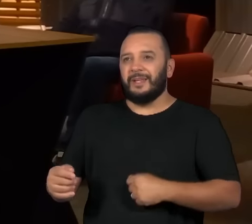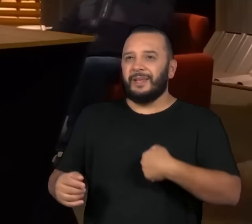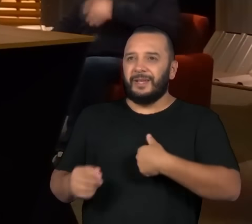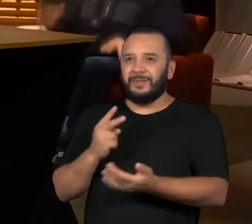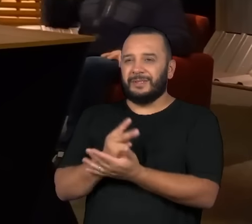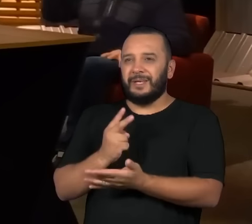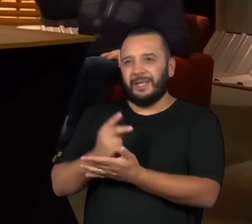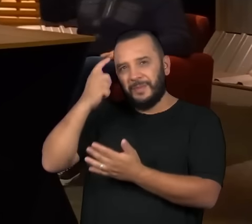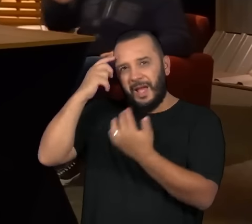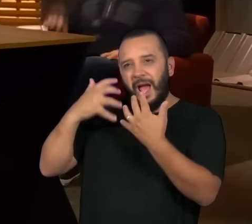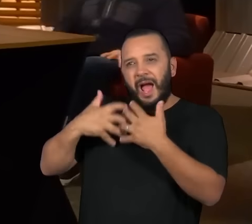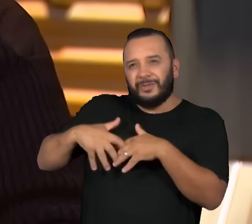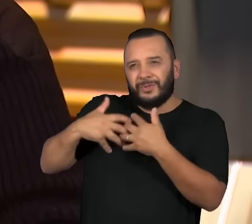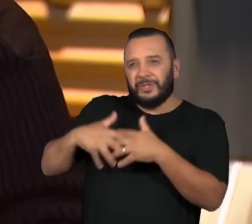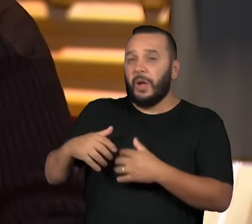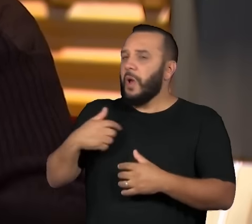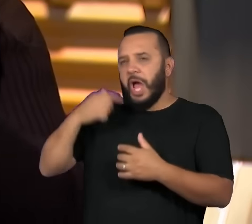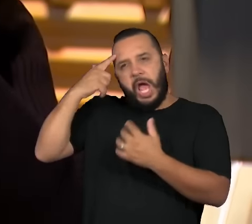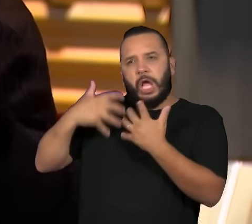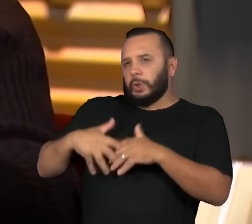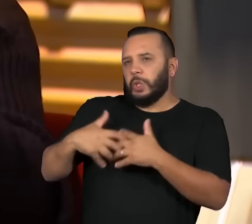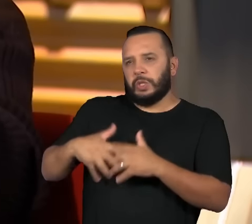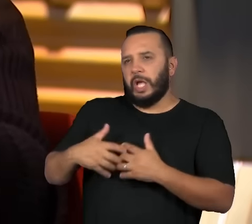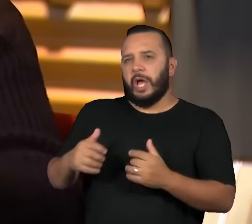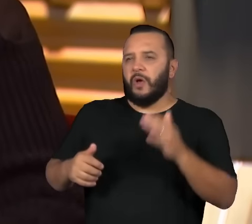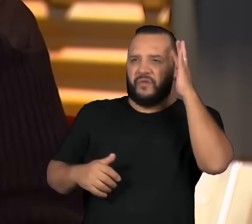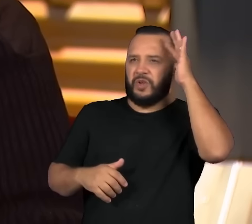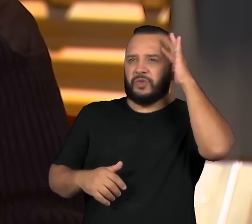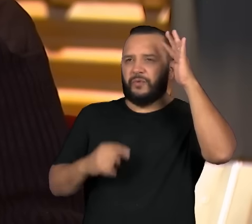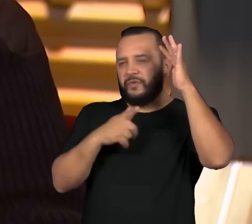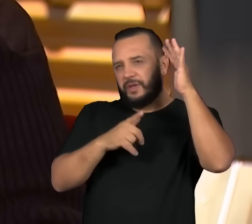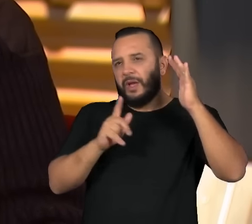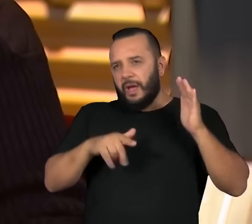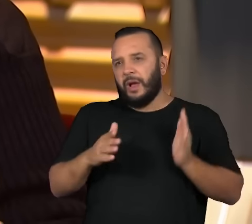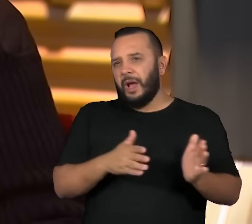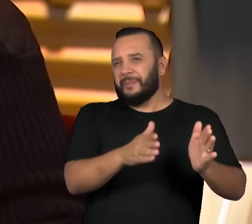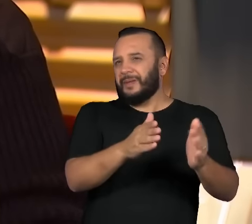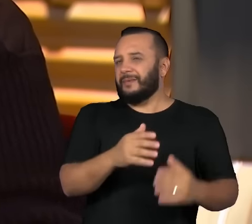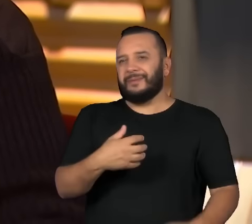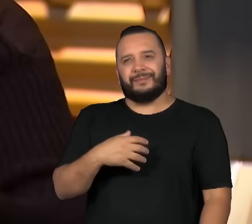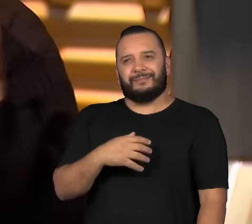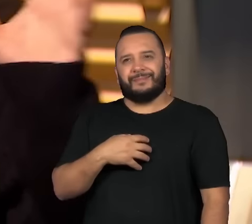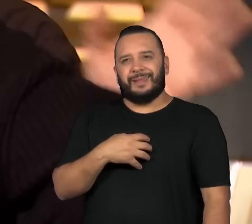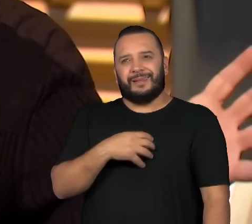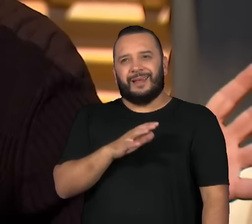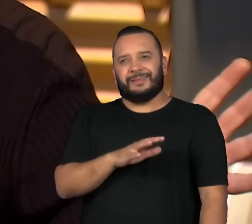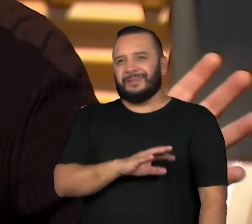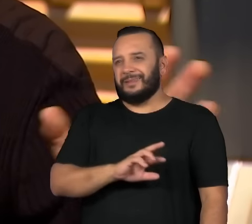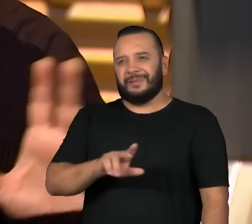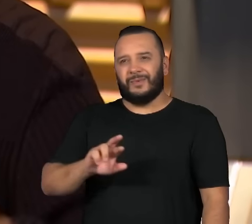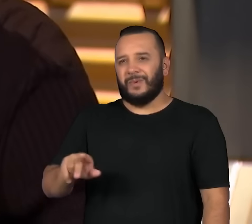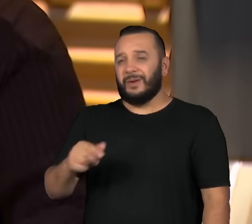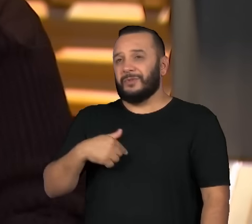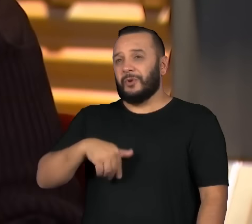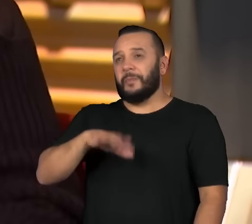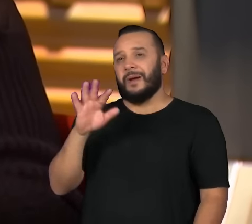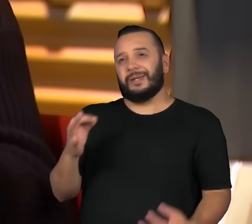né? Essa coisa, a racionalidade, ela resolve tudo, filosofia é o caminho e tudo. E não é assim, né? Hoje eu tô mais budista,